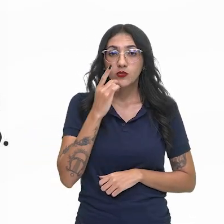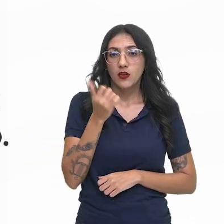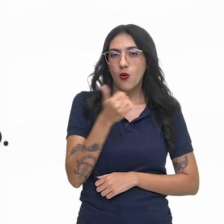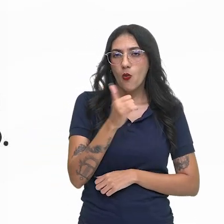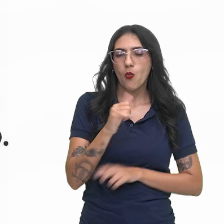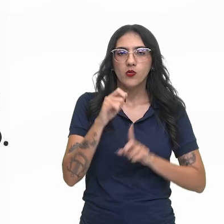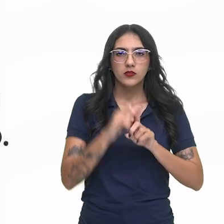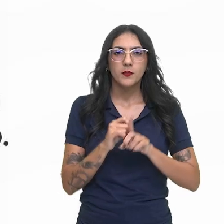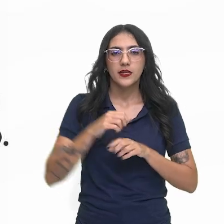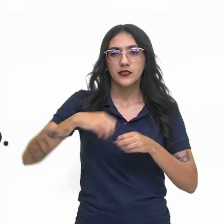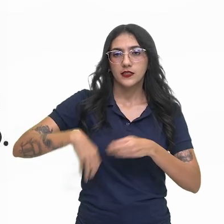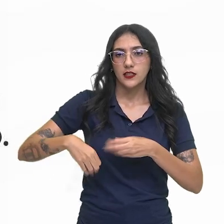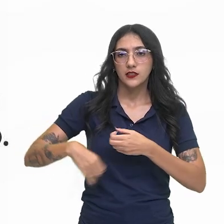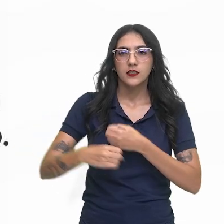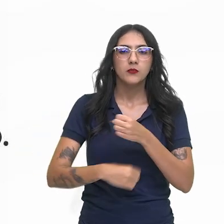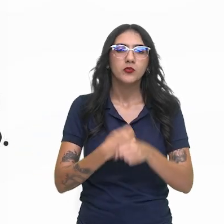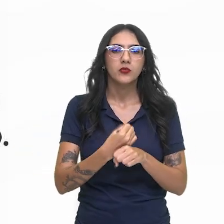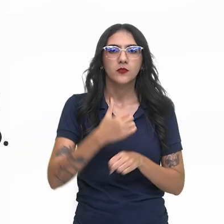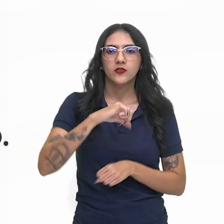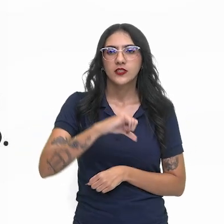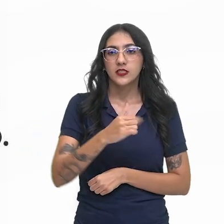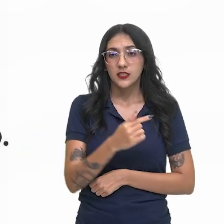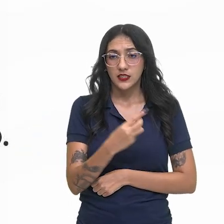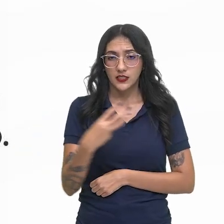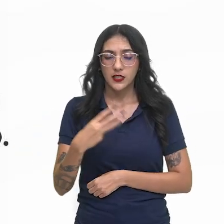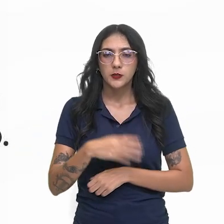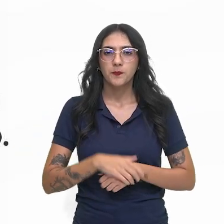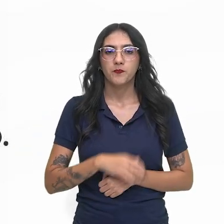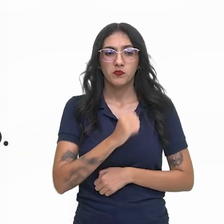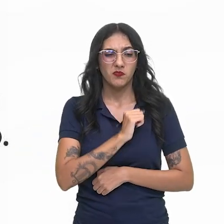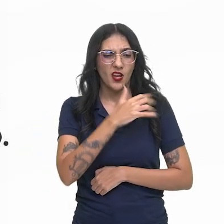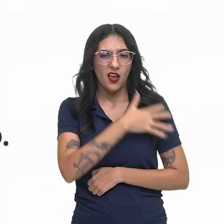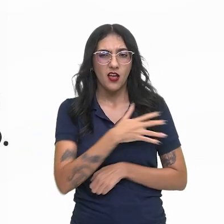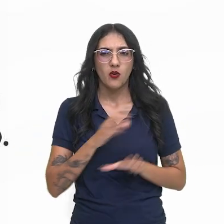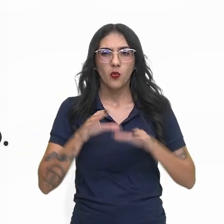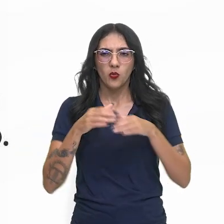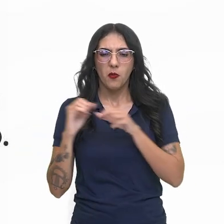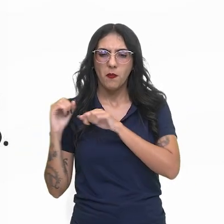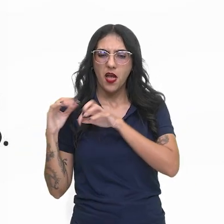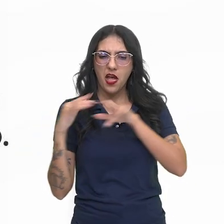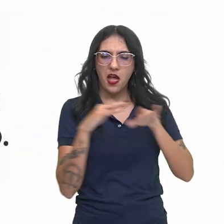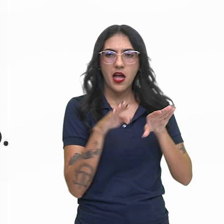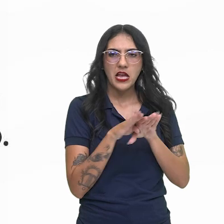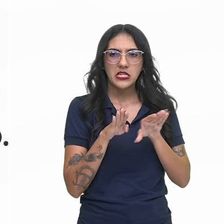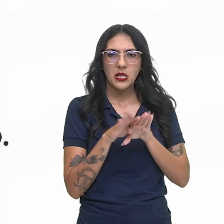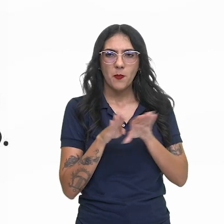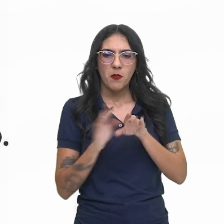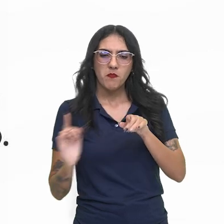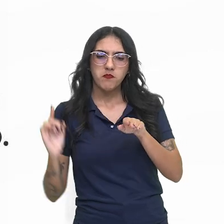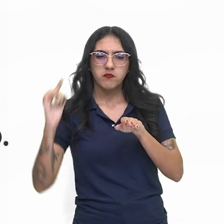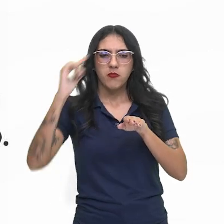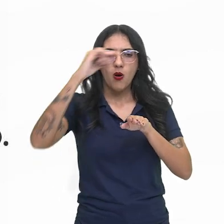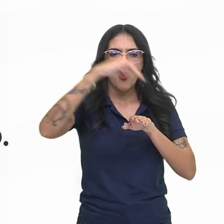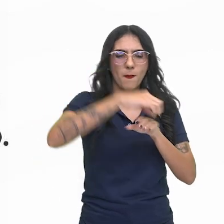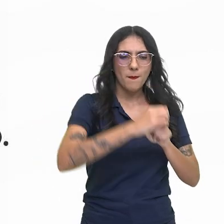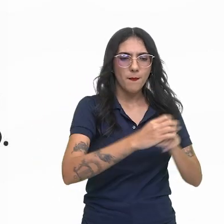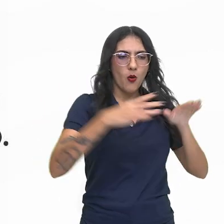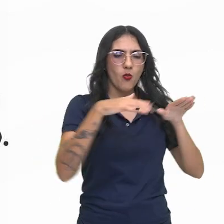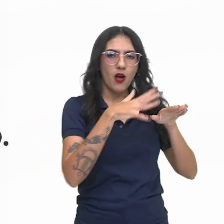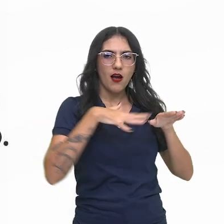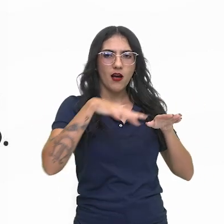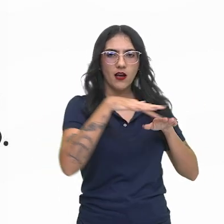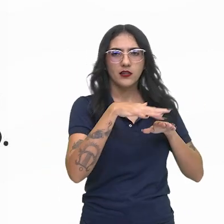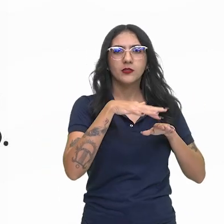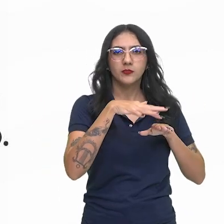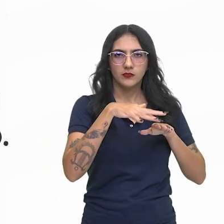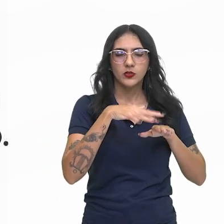de 1973, militares cercaram e bombardearam o Palácio La Moneda, centro do poder